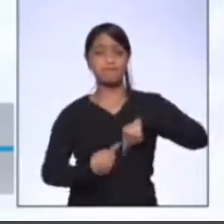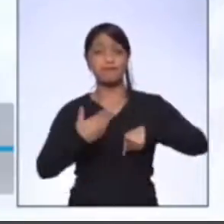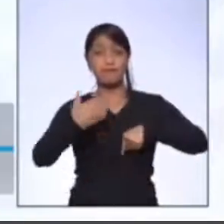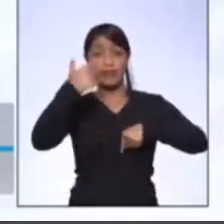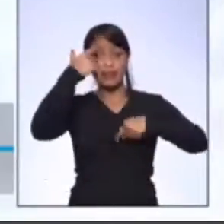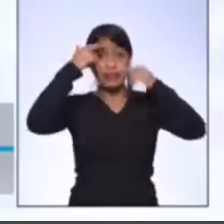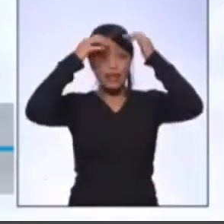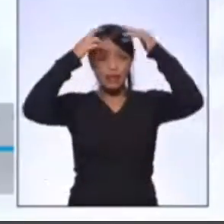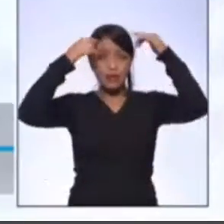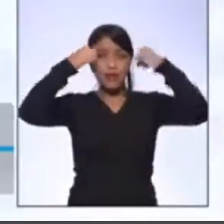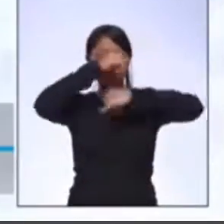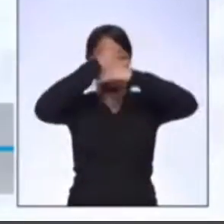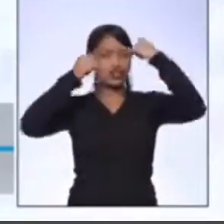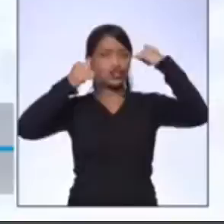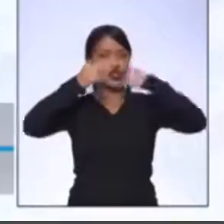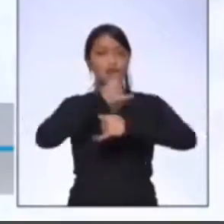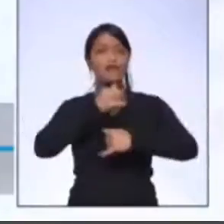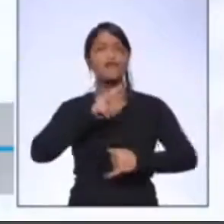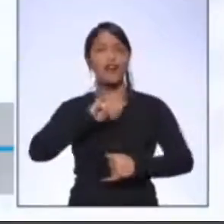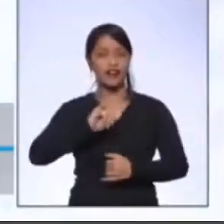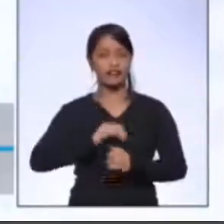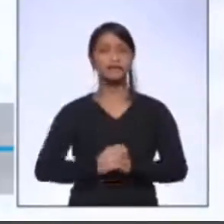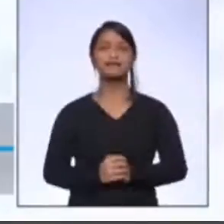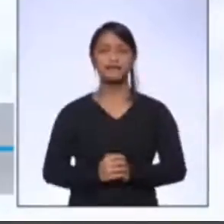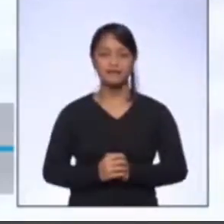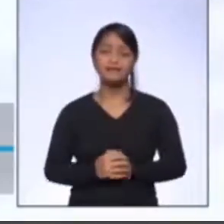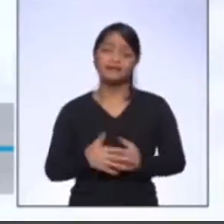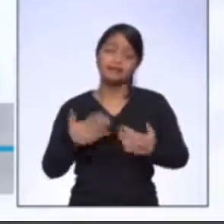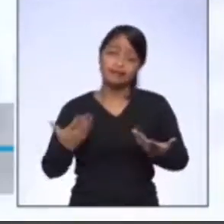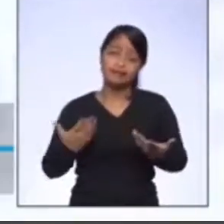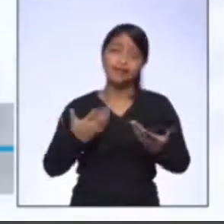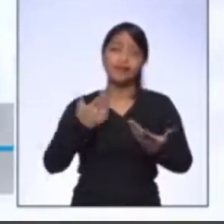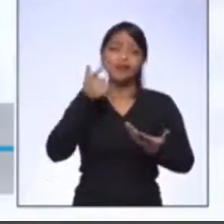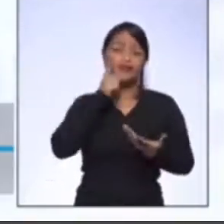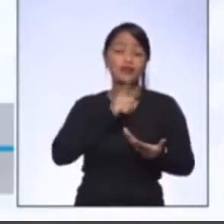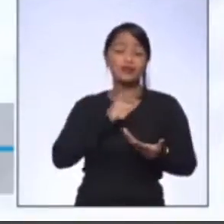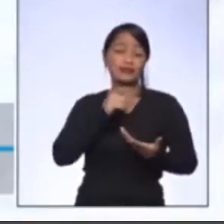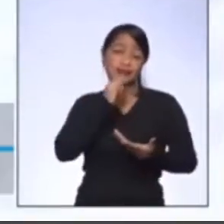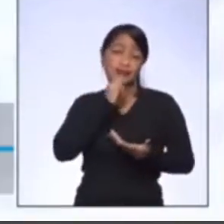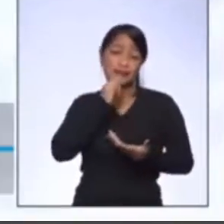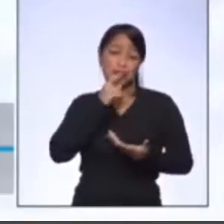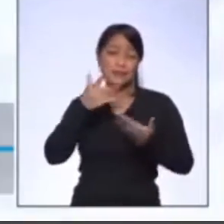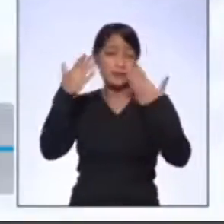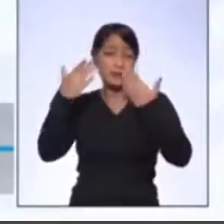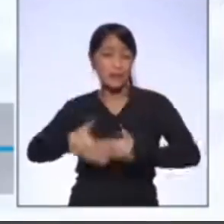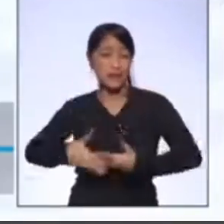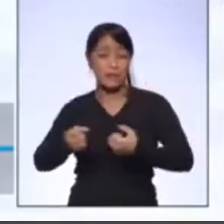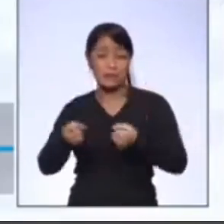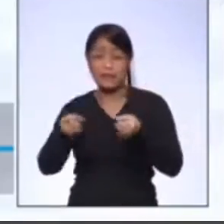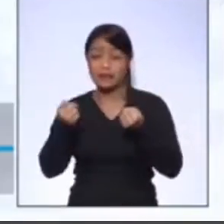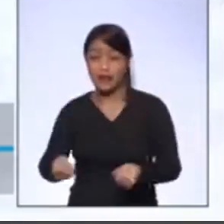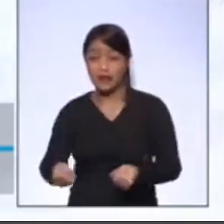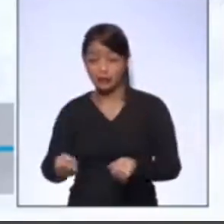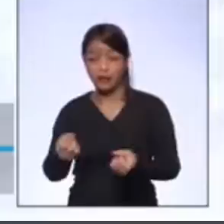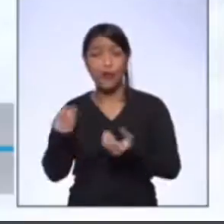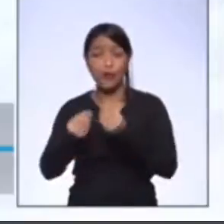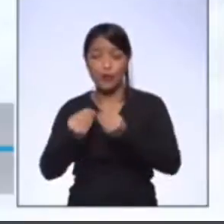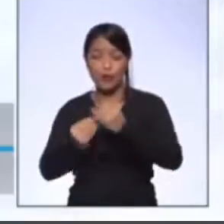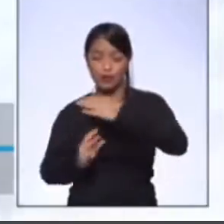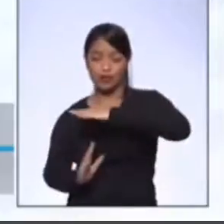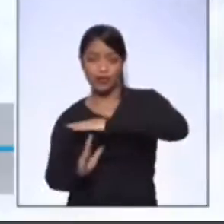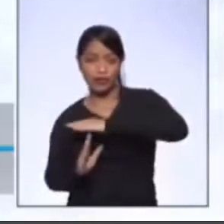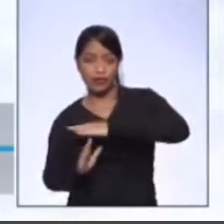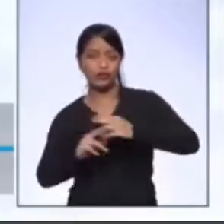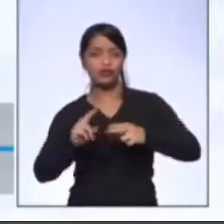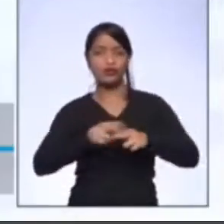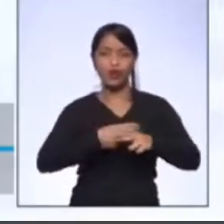açúcar tá então primeiro que você distrai um pouquinho né tem hora que a prova fica massante você vai lá dar um tempo abre seu chocolatinho